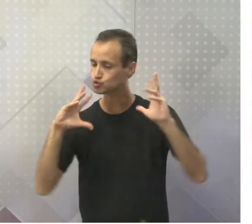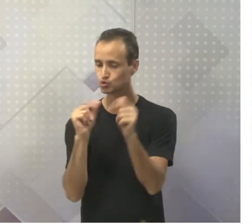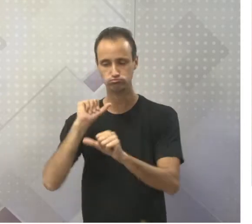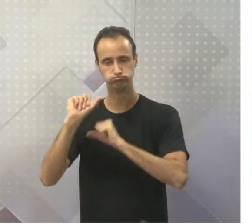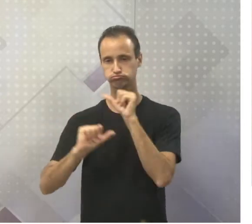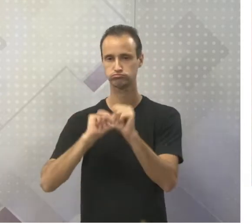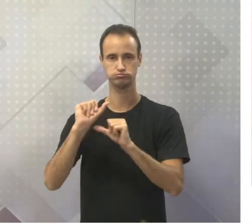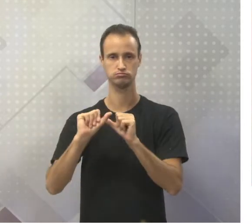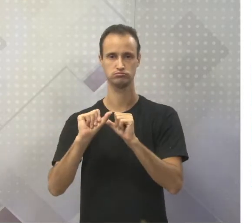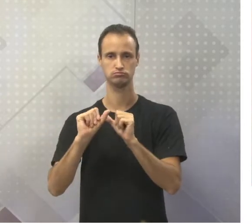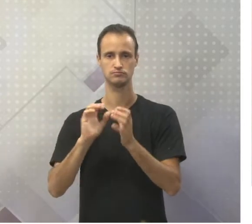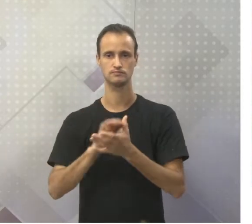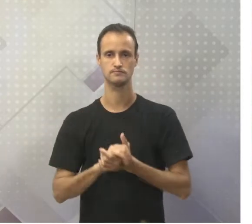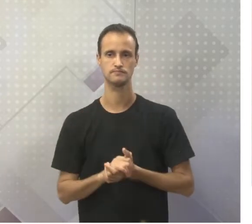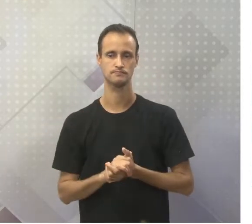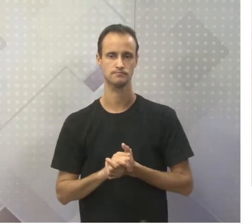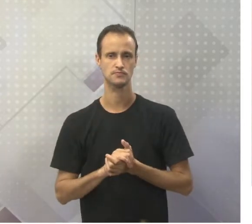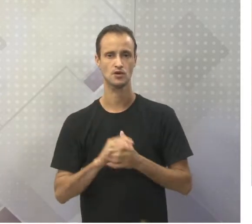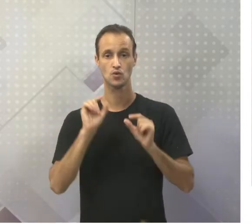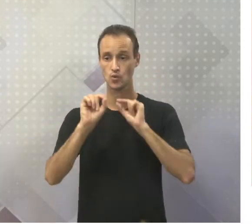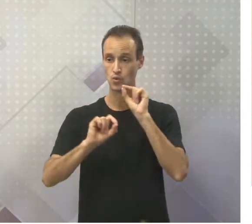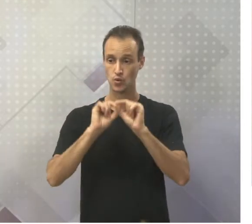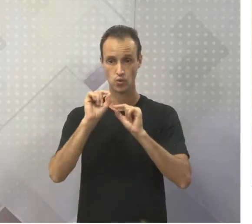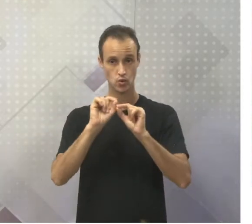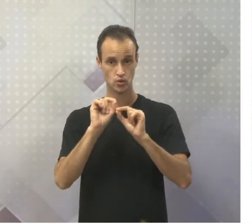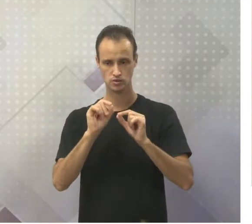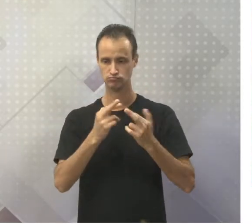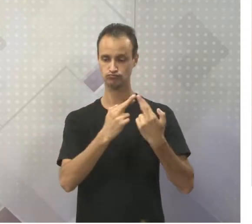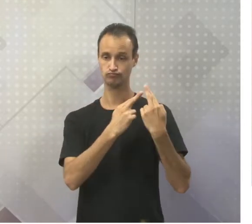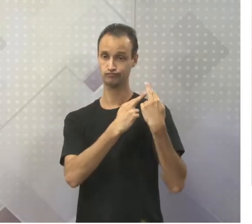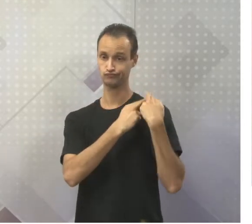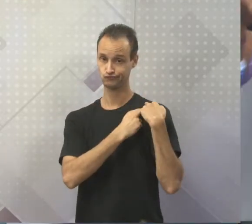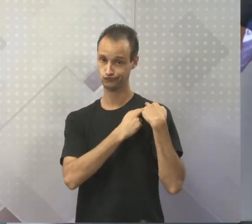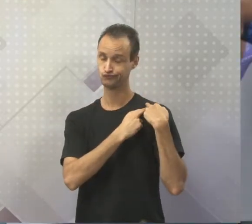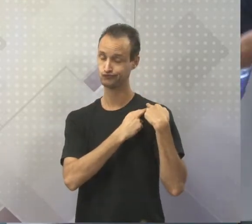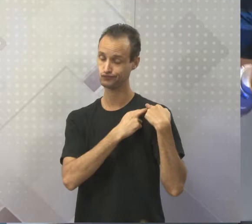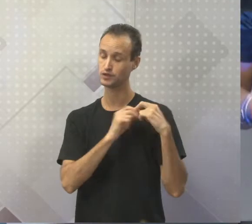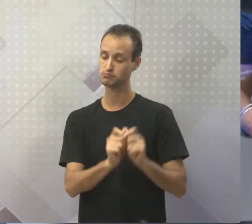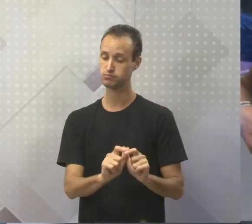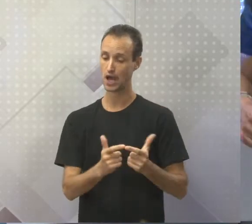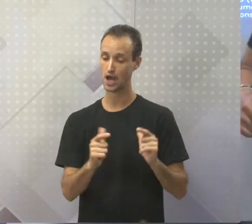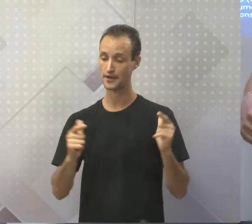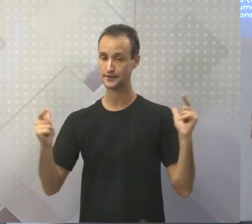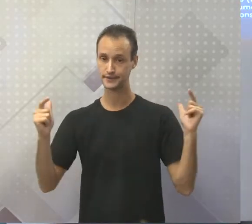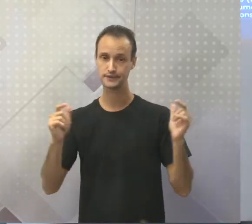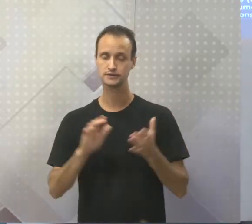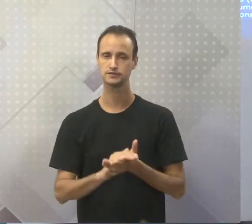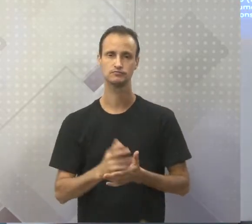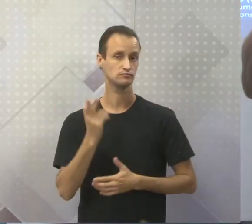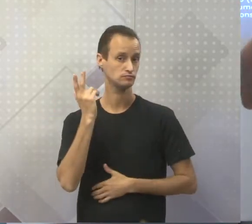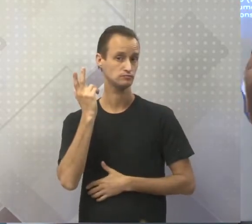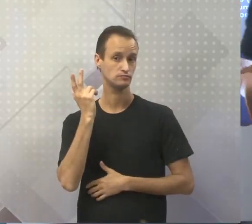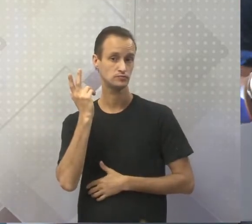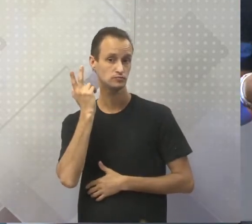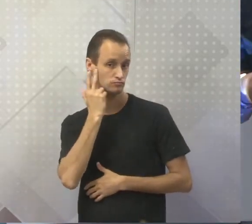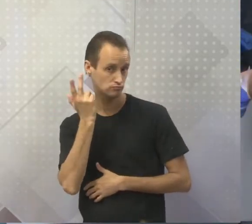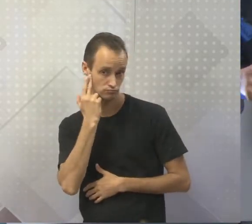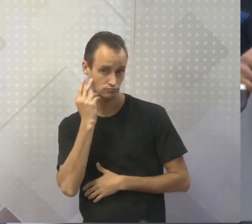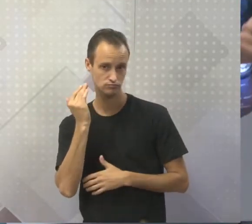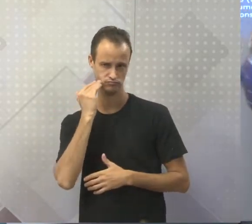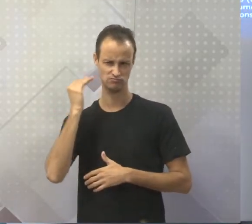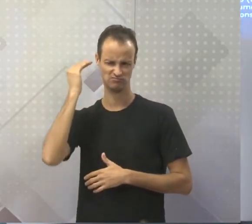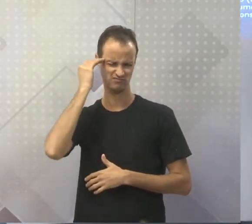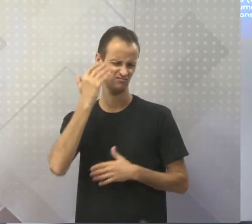o mundo, enquanto aumenta as atividades e as responsabilidades. Normalmente, o adolescente se nega,